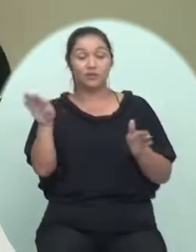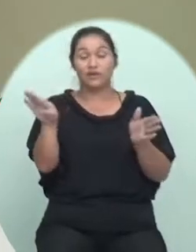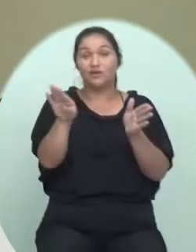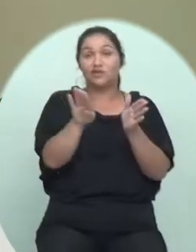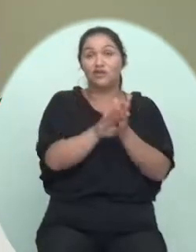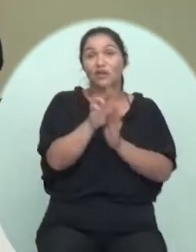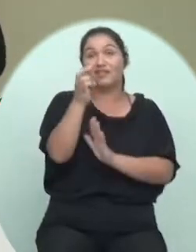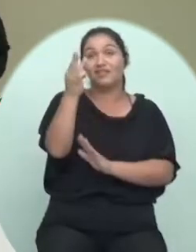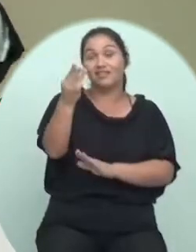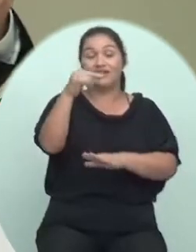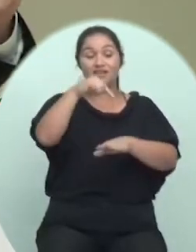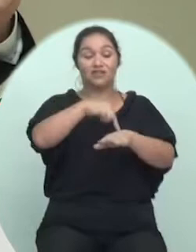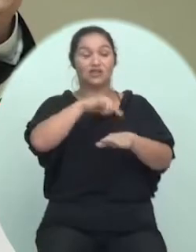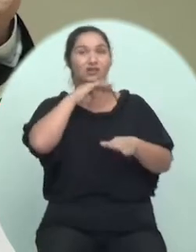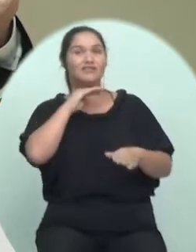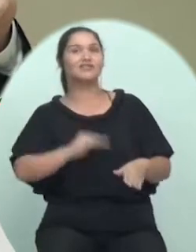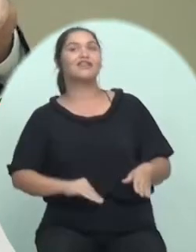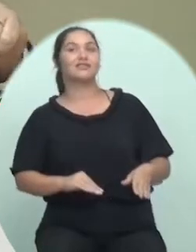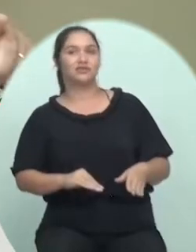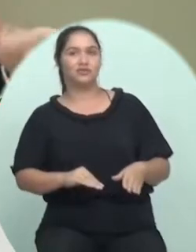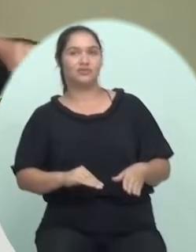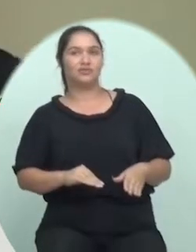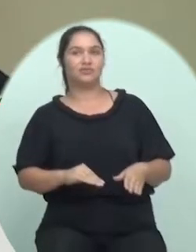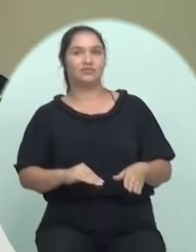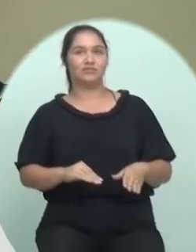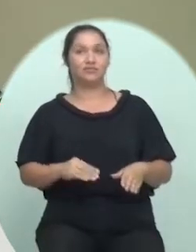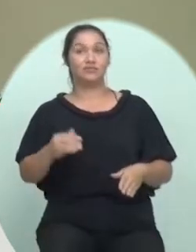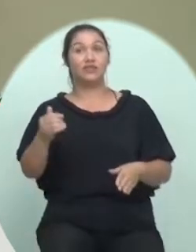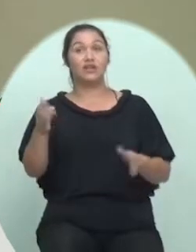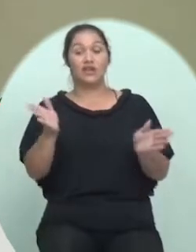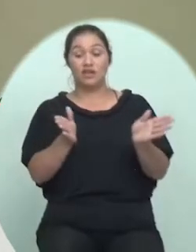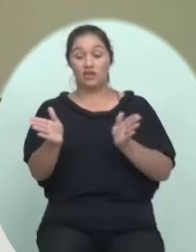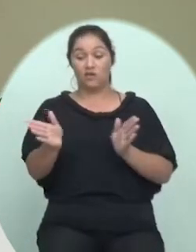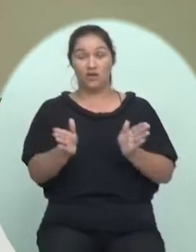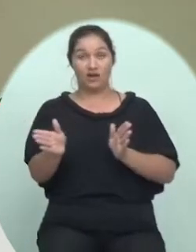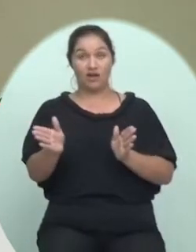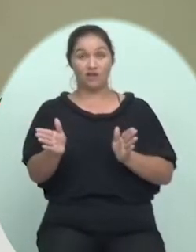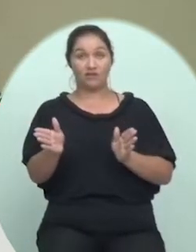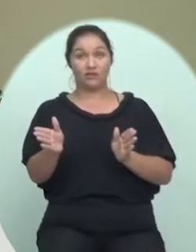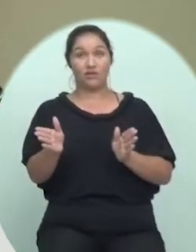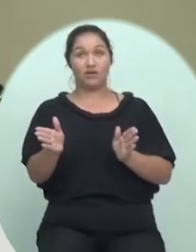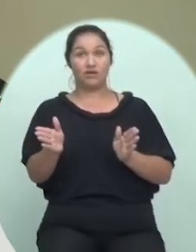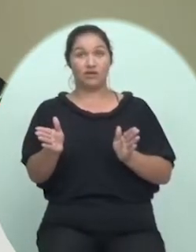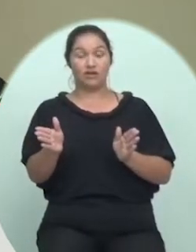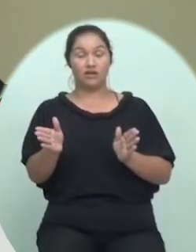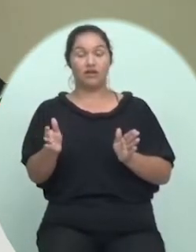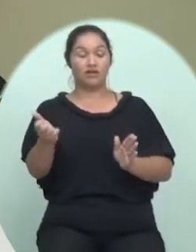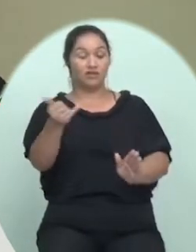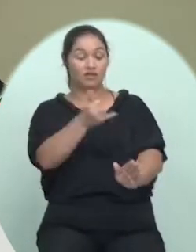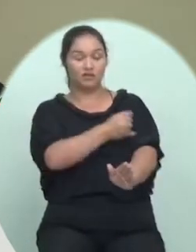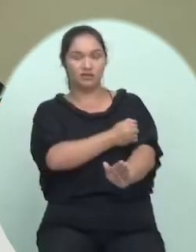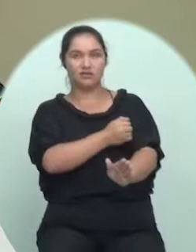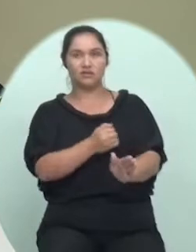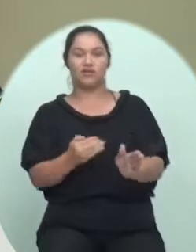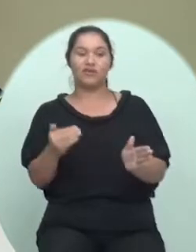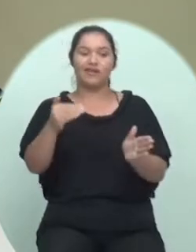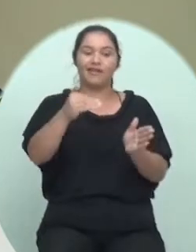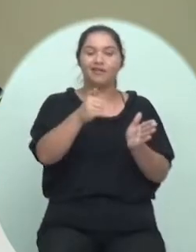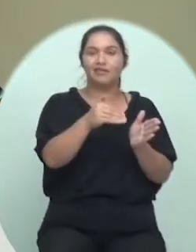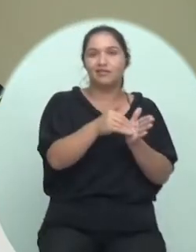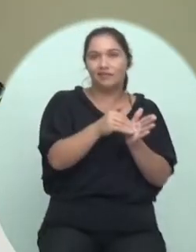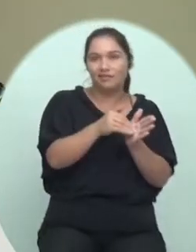agora tem que botar espaço, tem que ter contagem, né? 10, sei lá, vacinadores